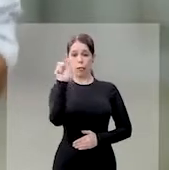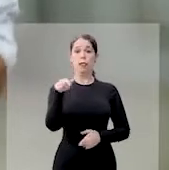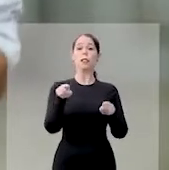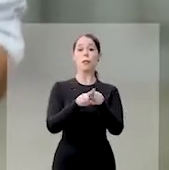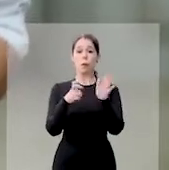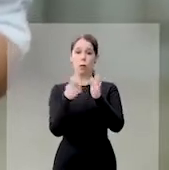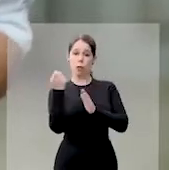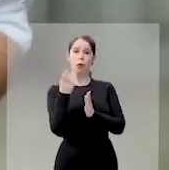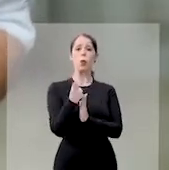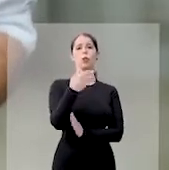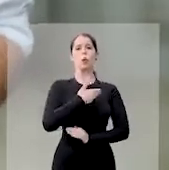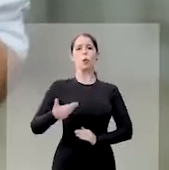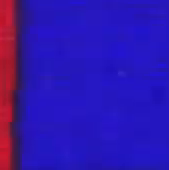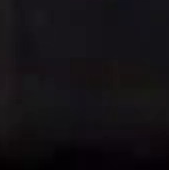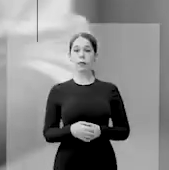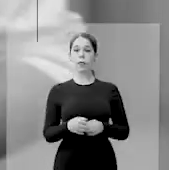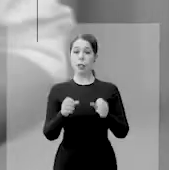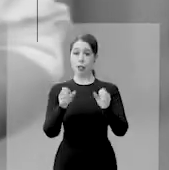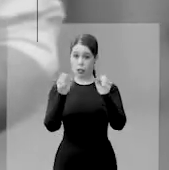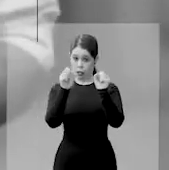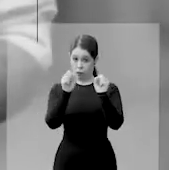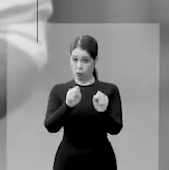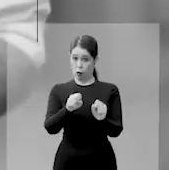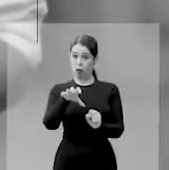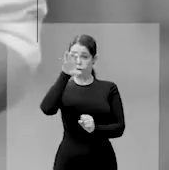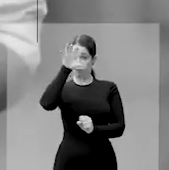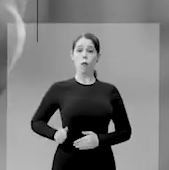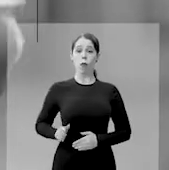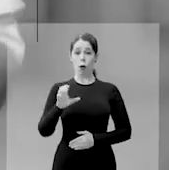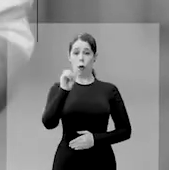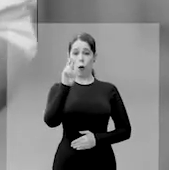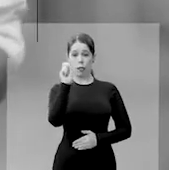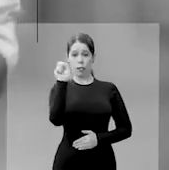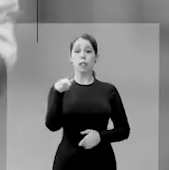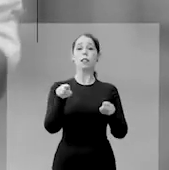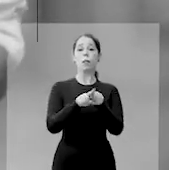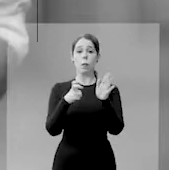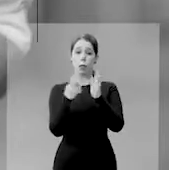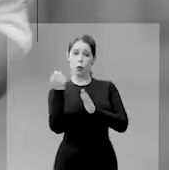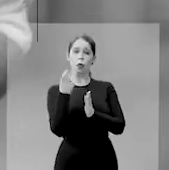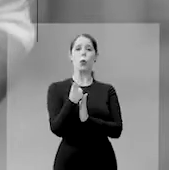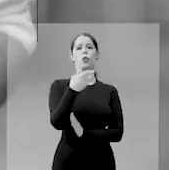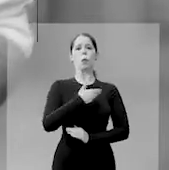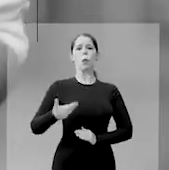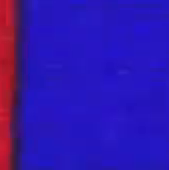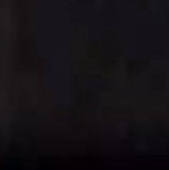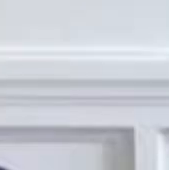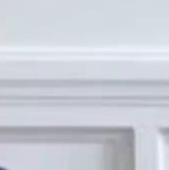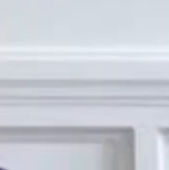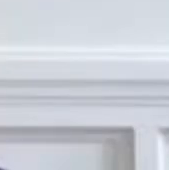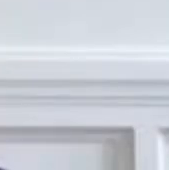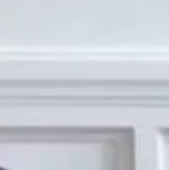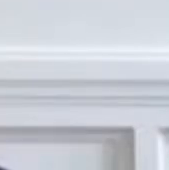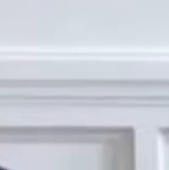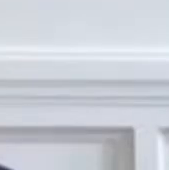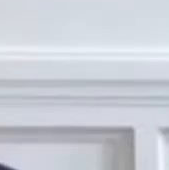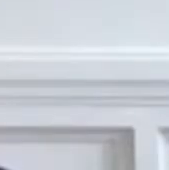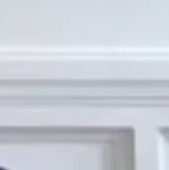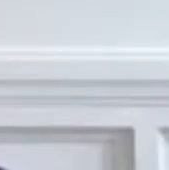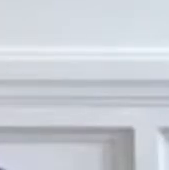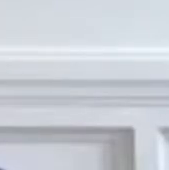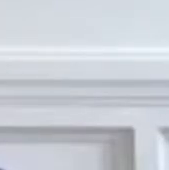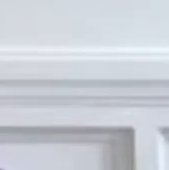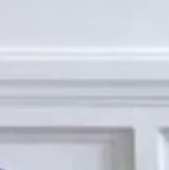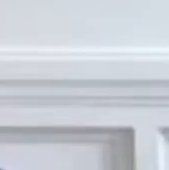e Banrisul continuarão públicos. Pode anotar. Corsan e Banrisul continuarão públicos. Caminho à Assembleia